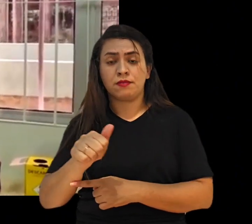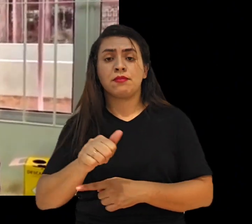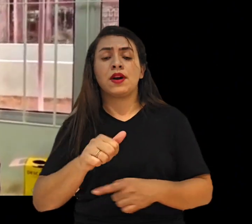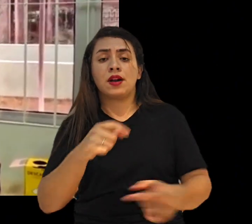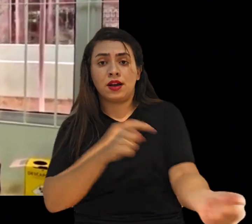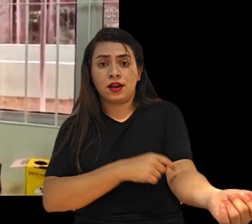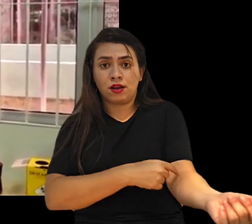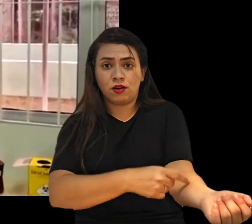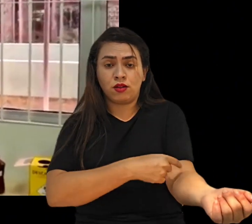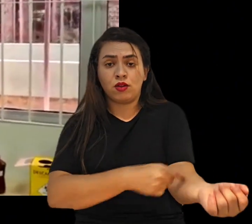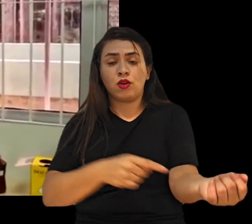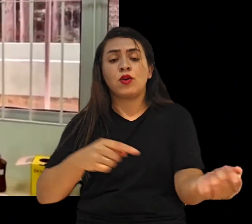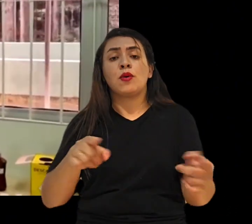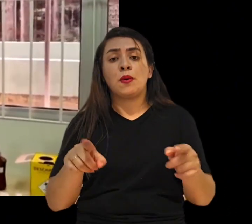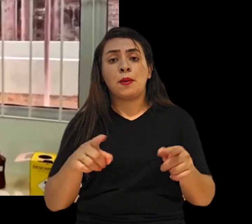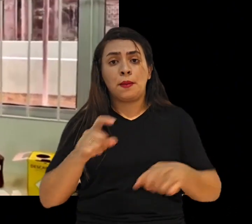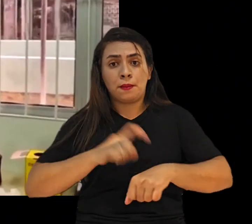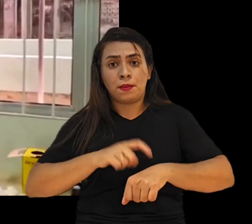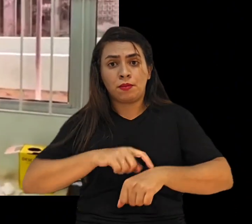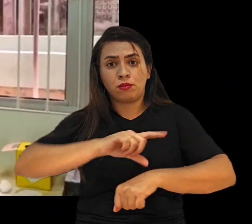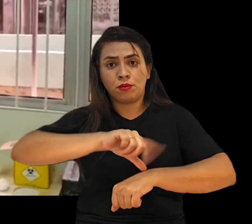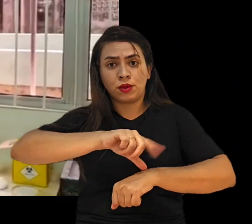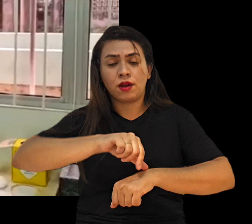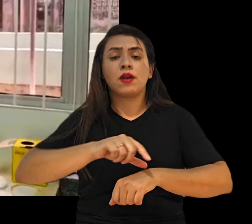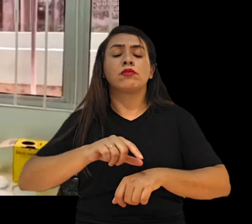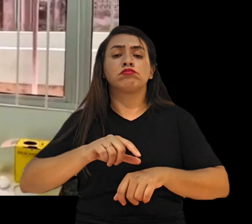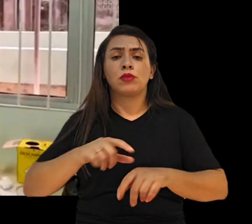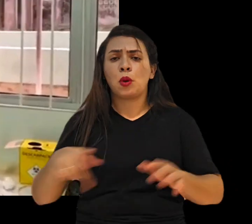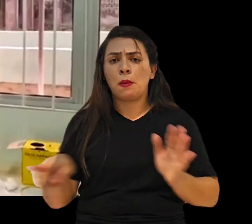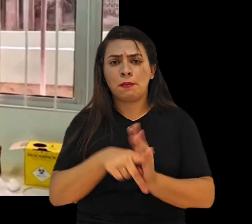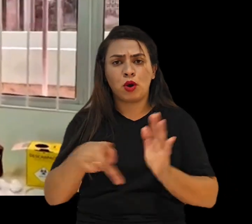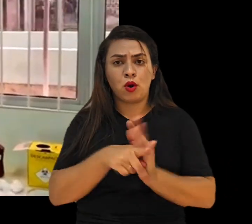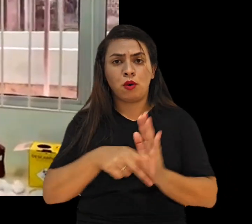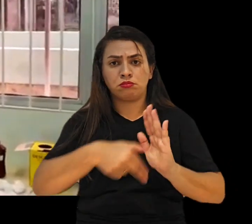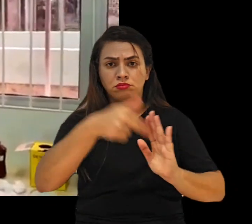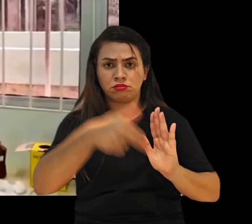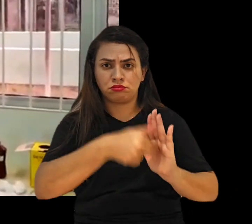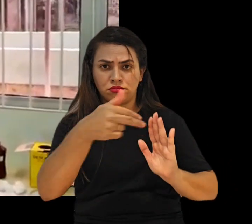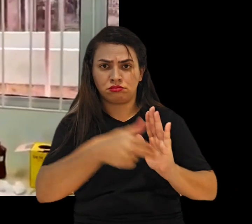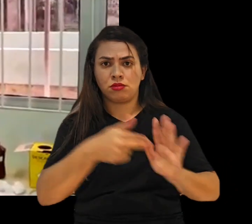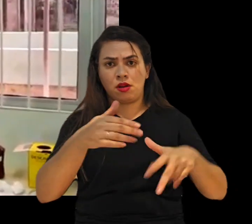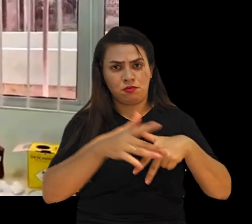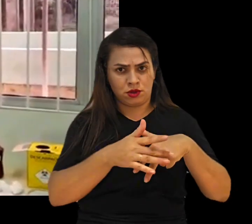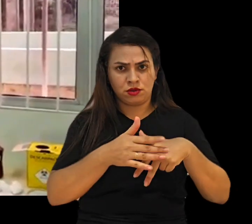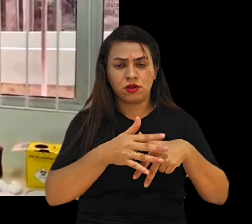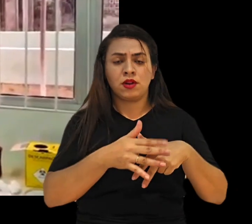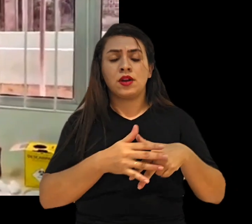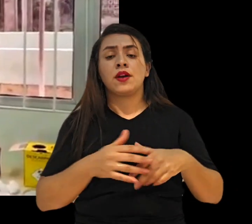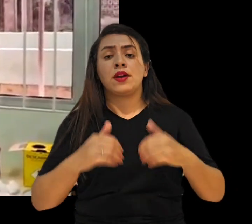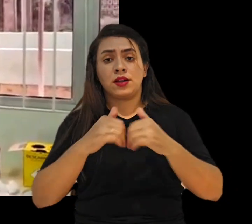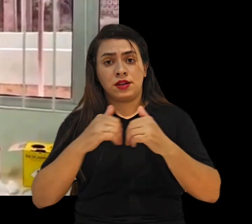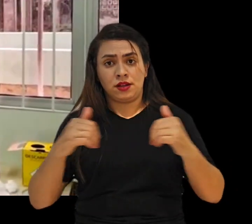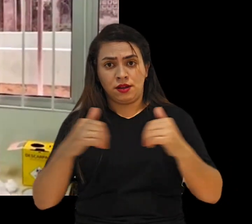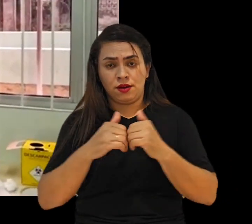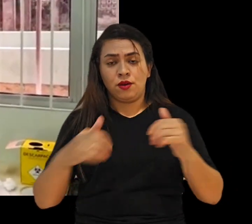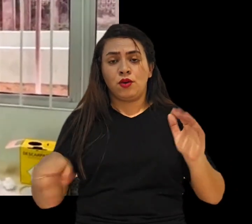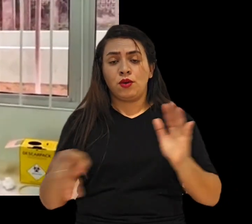fazer alguma cirurgia que a gente usa. Esse daqui a gente separa para fazer sorologia e a parte